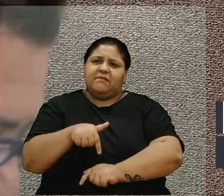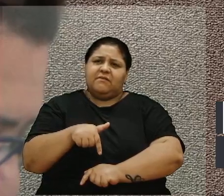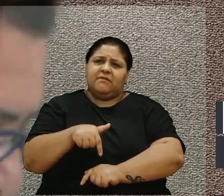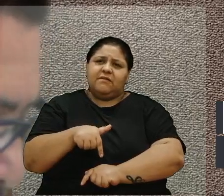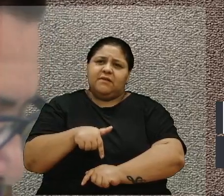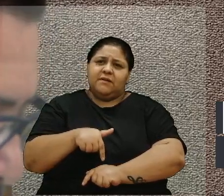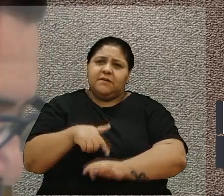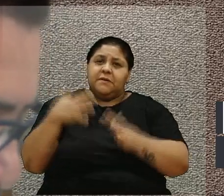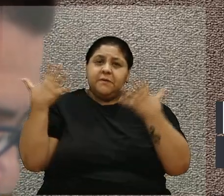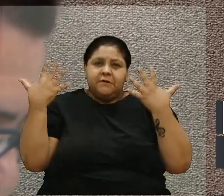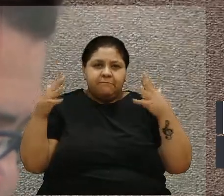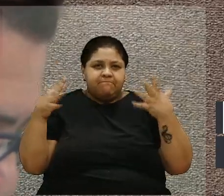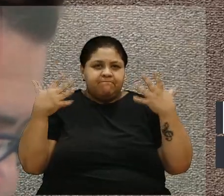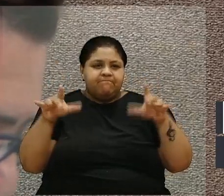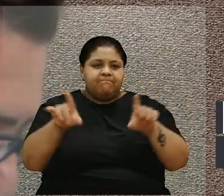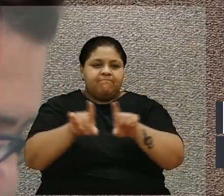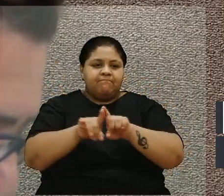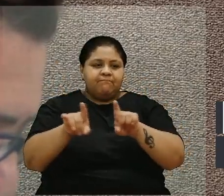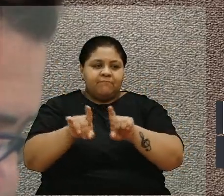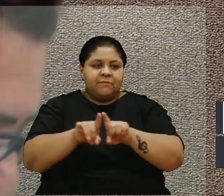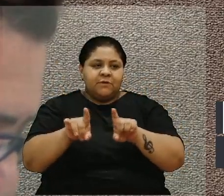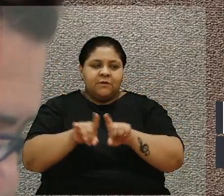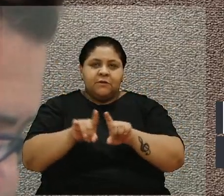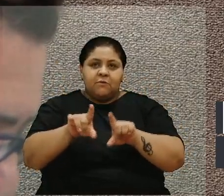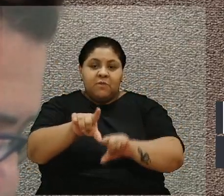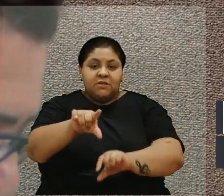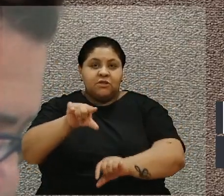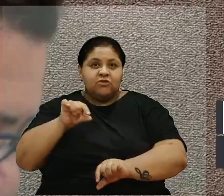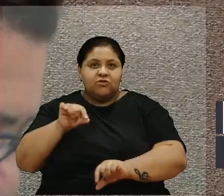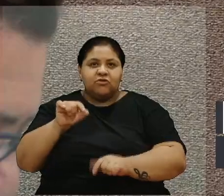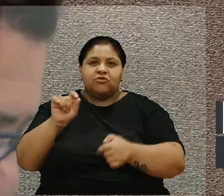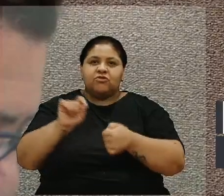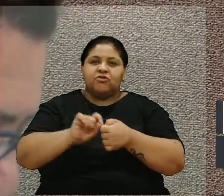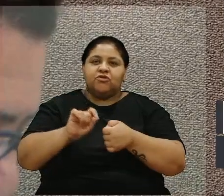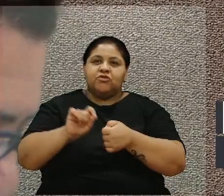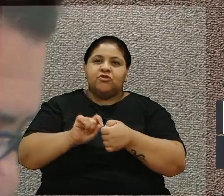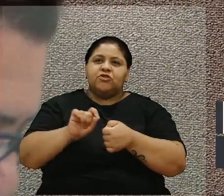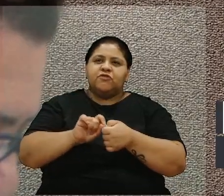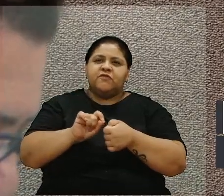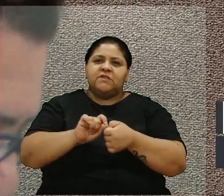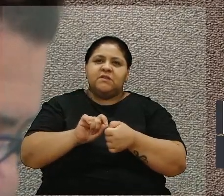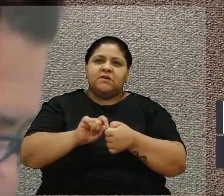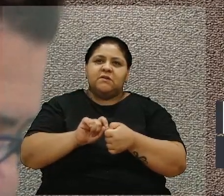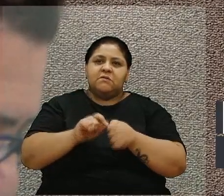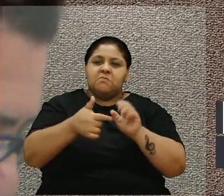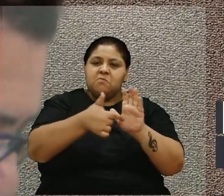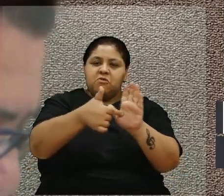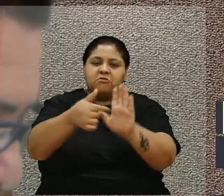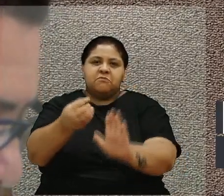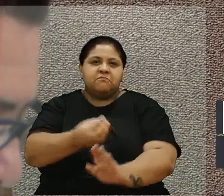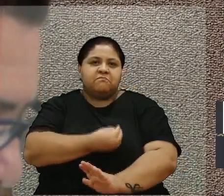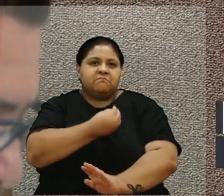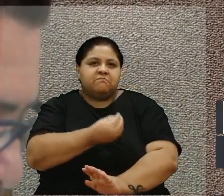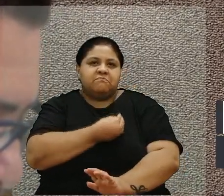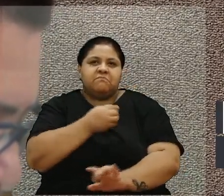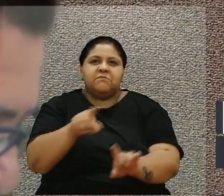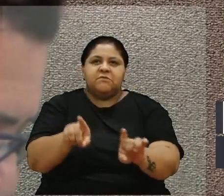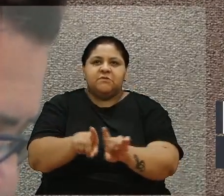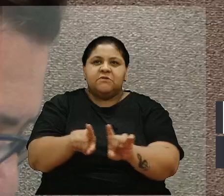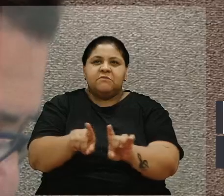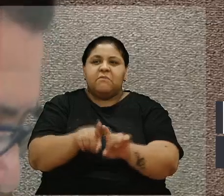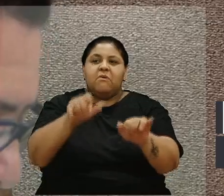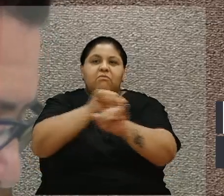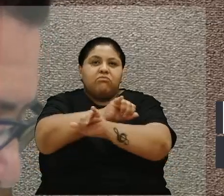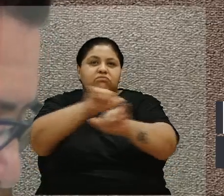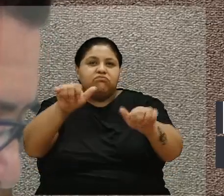e parabenizando já o senhor por essa tomada de decisão de fazer a cobertura ao vivo, isso também, de uma forma ou de outra, repercute